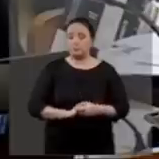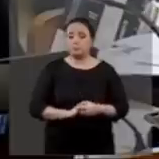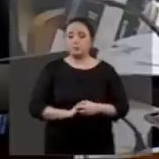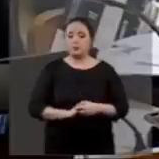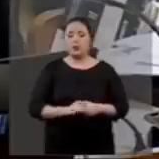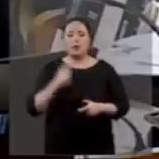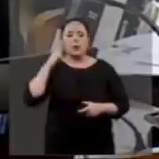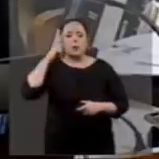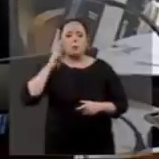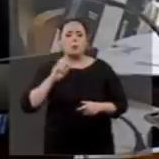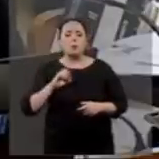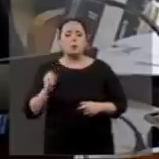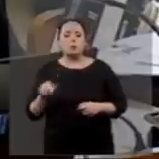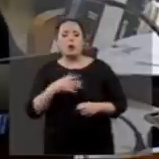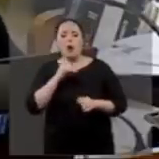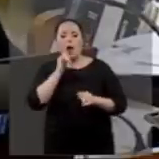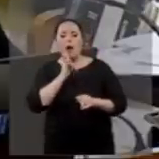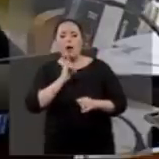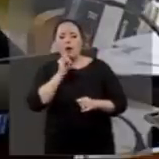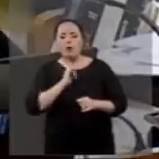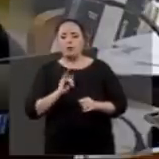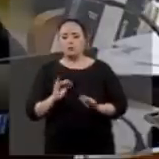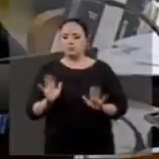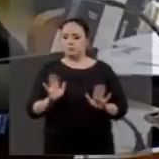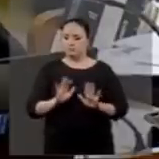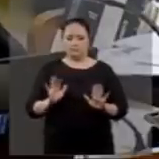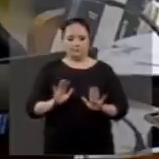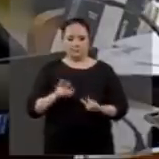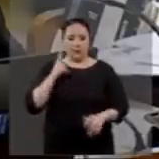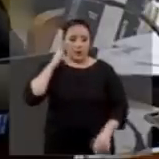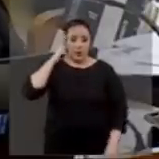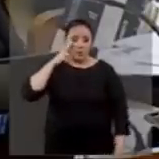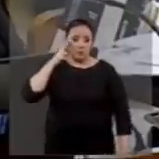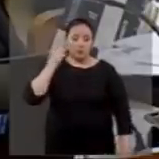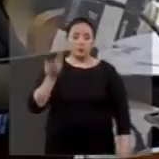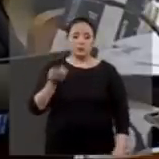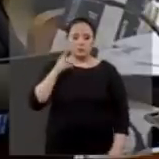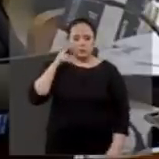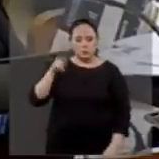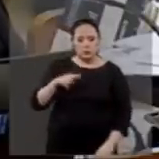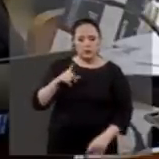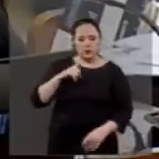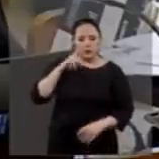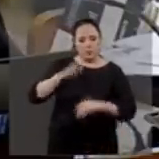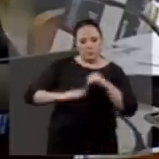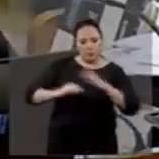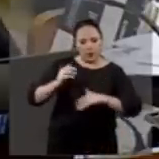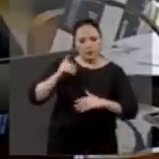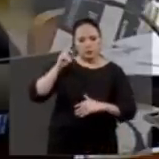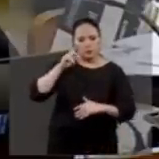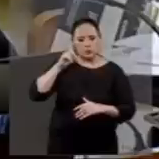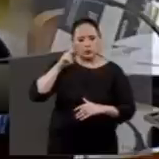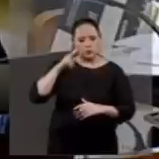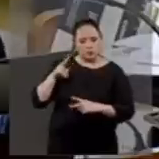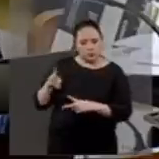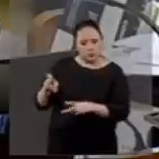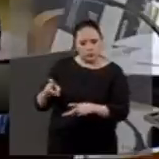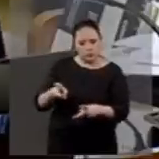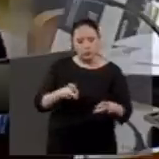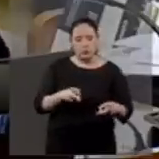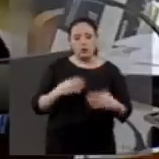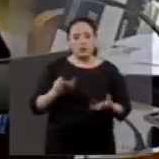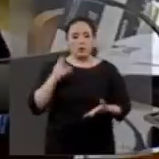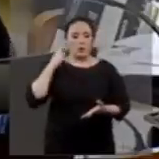surgiram do nada. Três hipóteses que surgiram da prática, são hipóteses normativas a